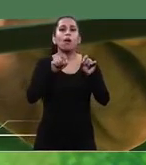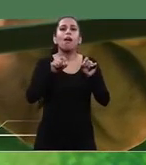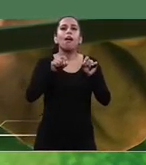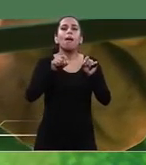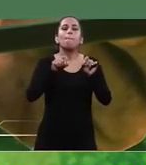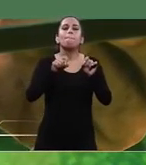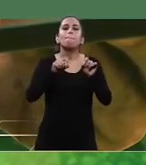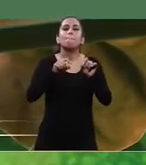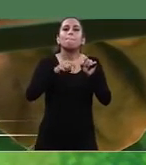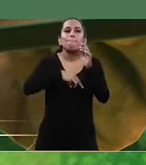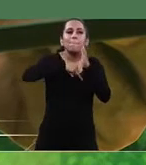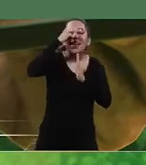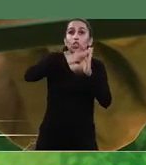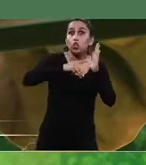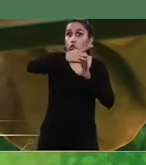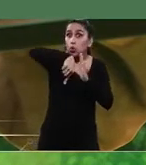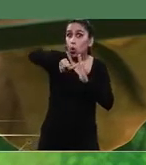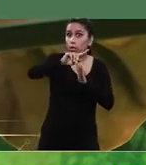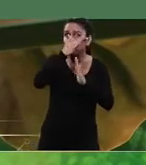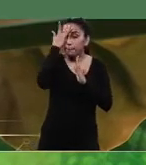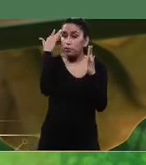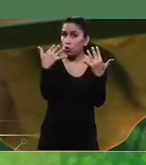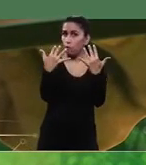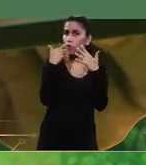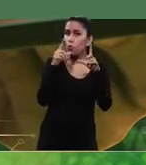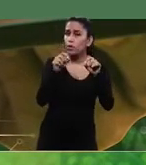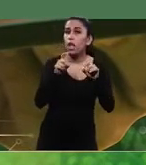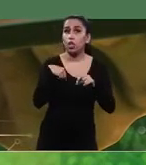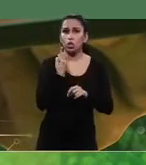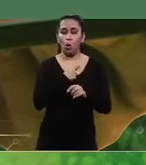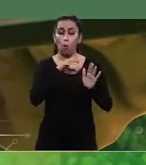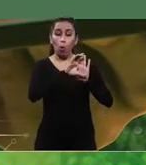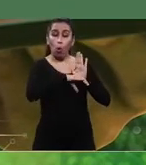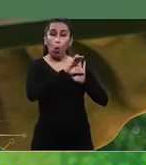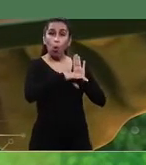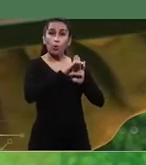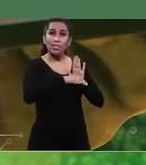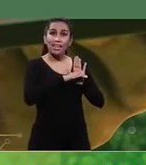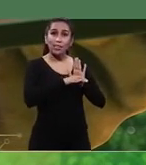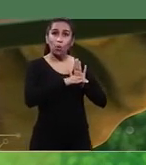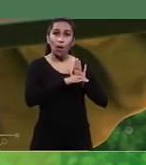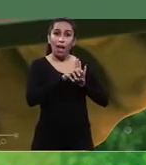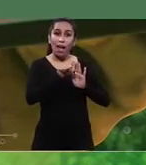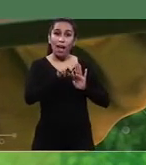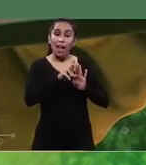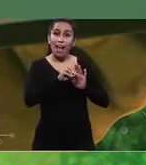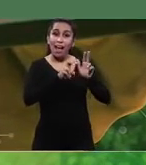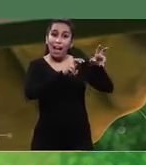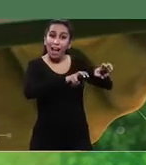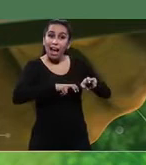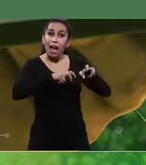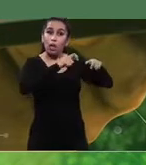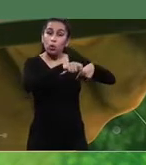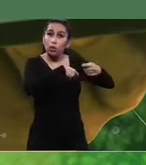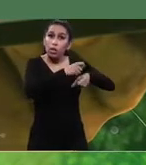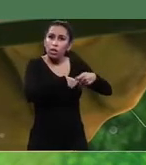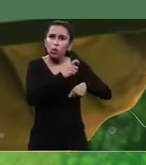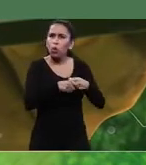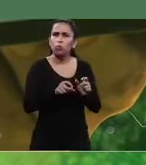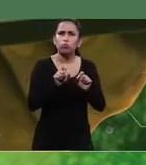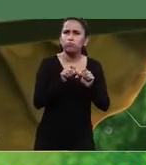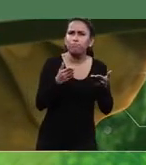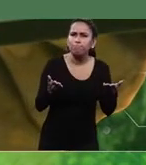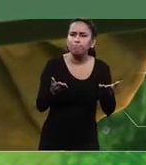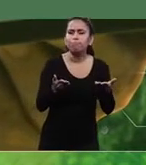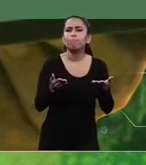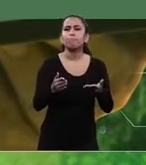nos assistindo. Nós trabalhamos com o conceito de agronegócio, segundo a definição de produtos, classificação de produtos do Agroestat,